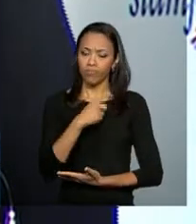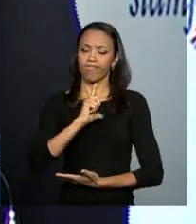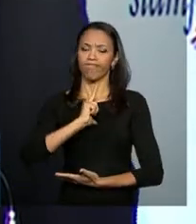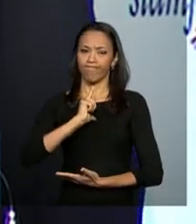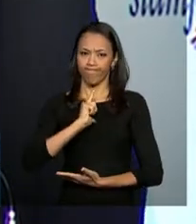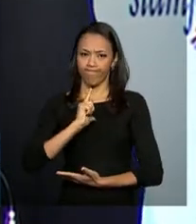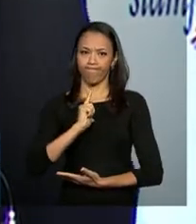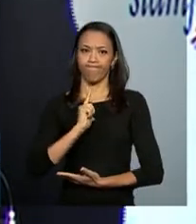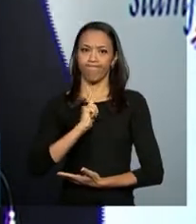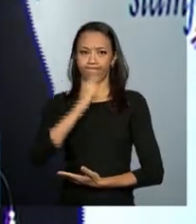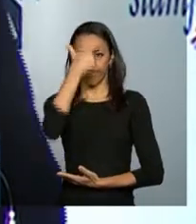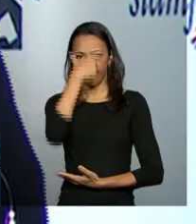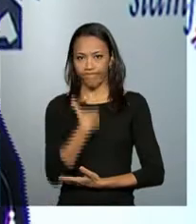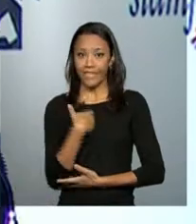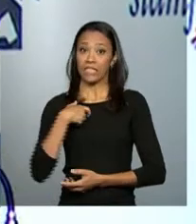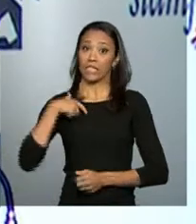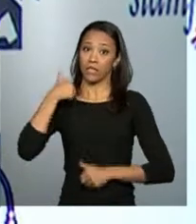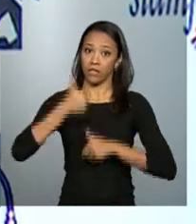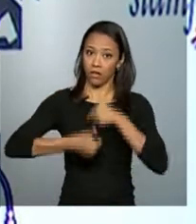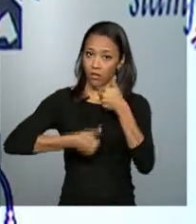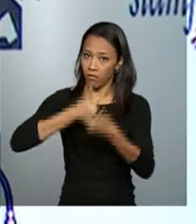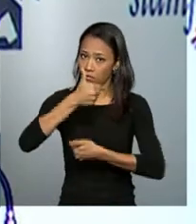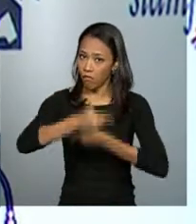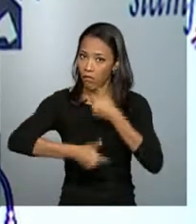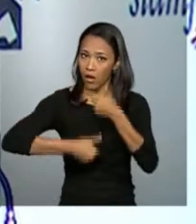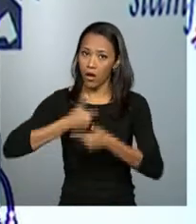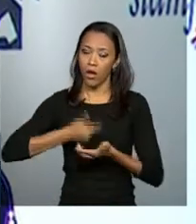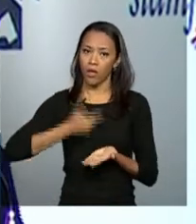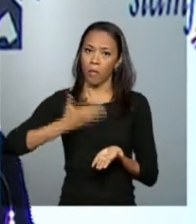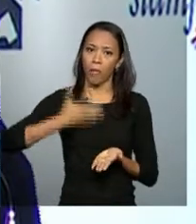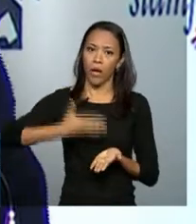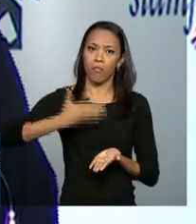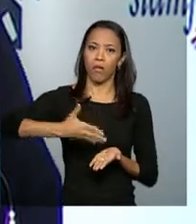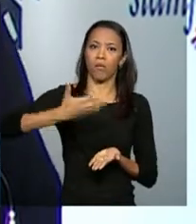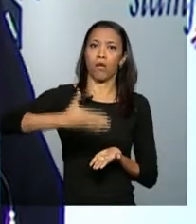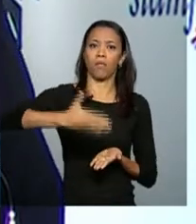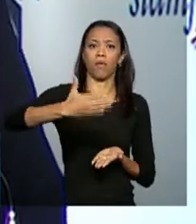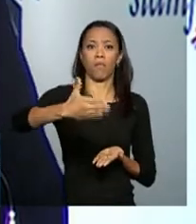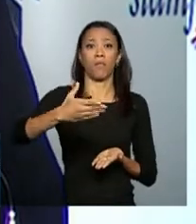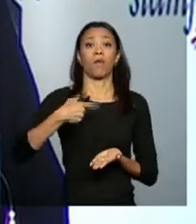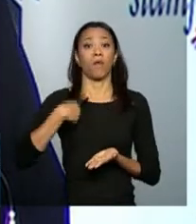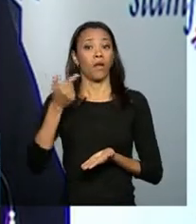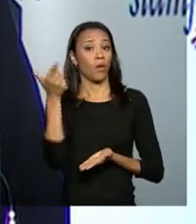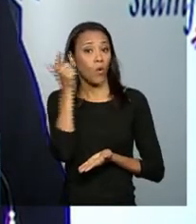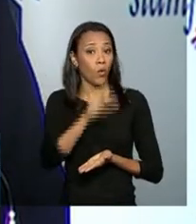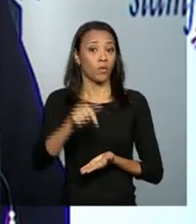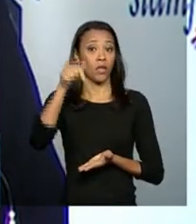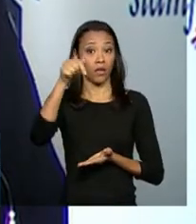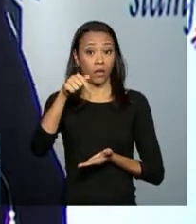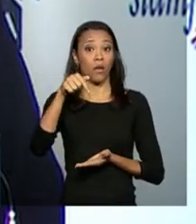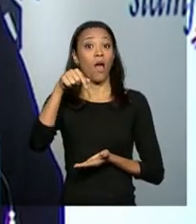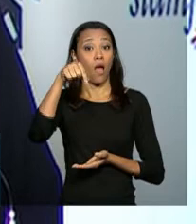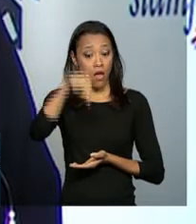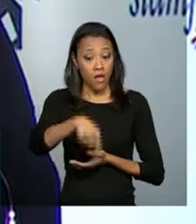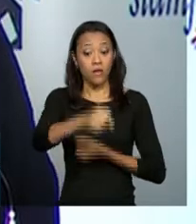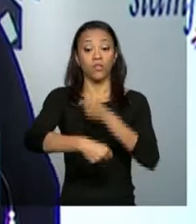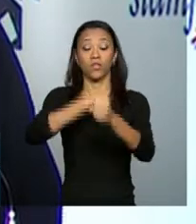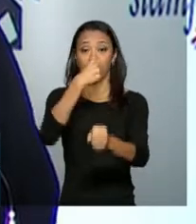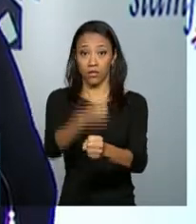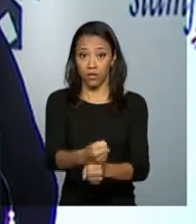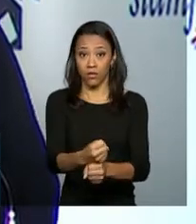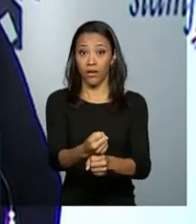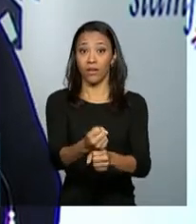trabalhado de forma sistemática para superar ainda este ano essa